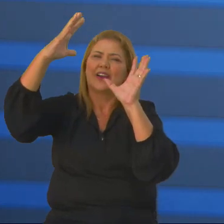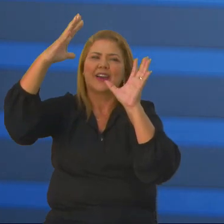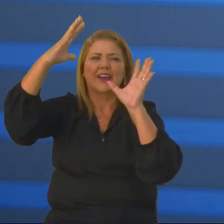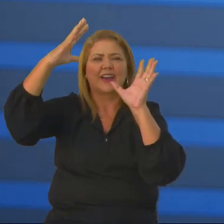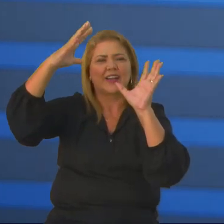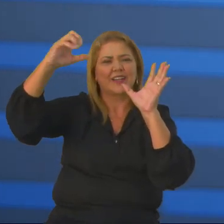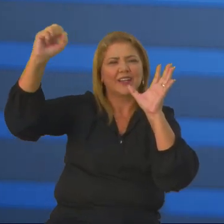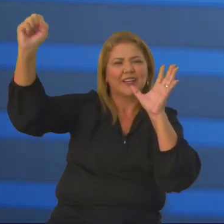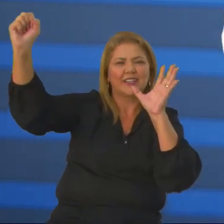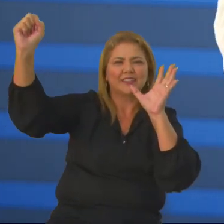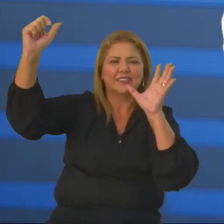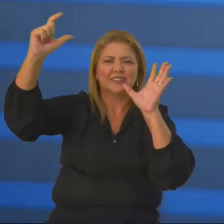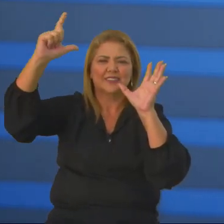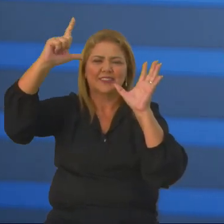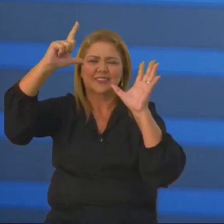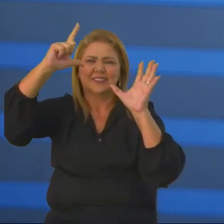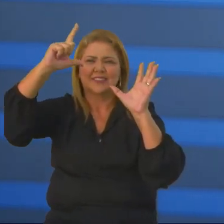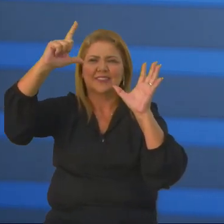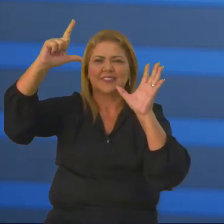amarelo,